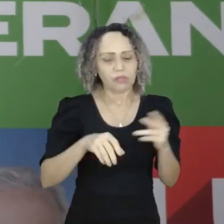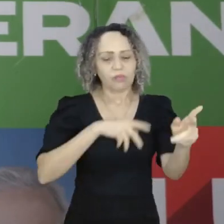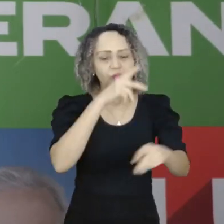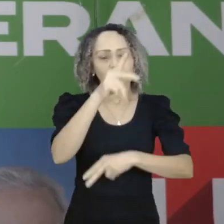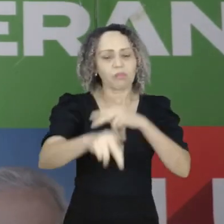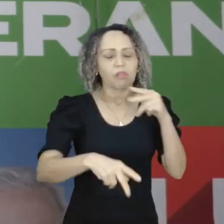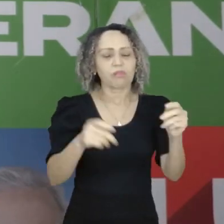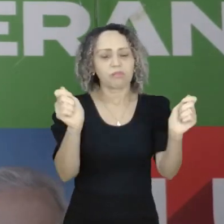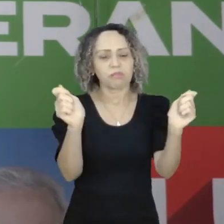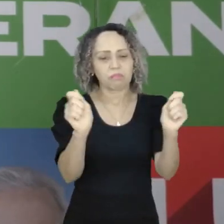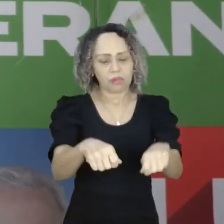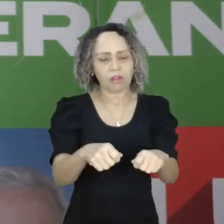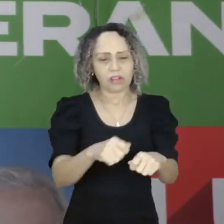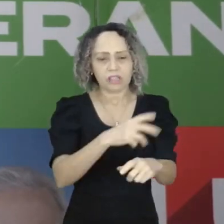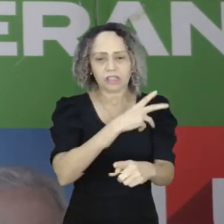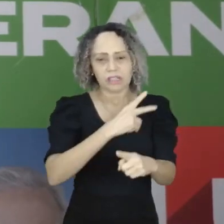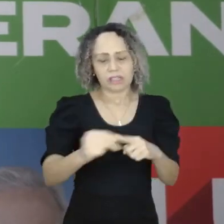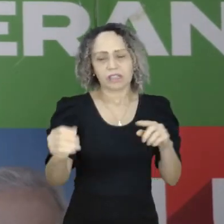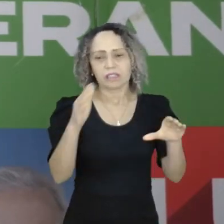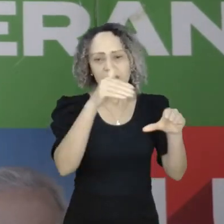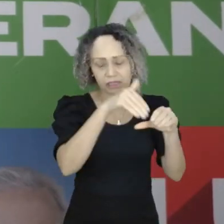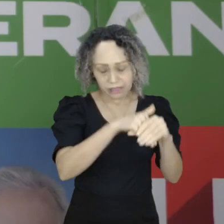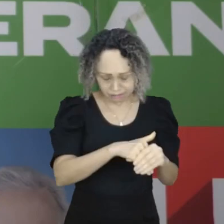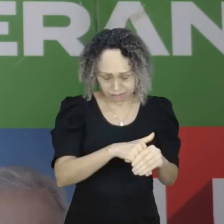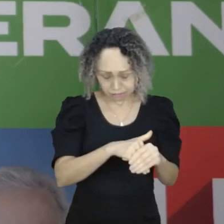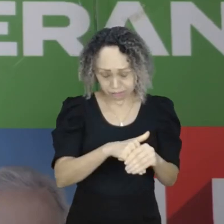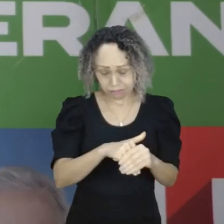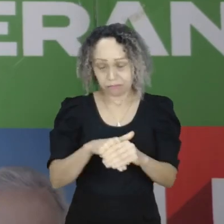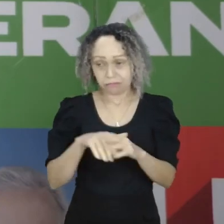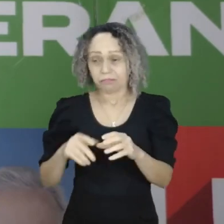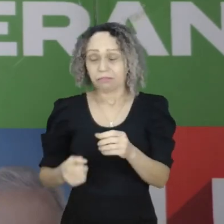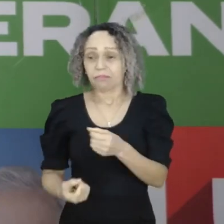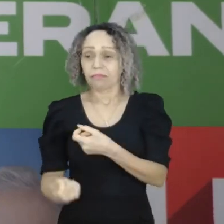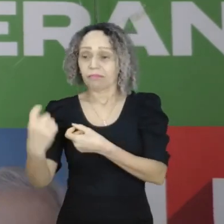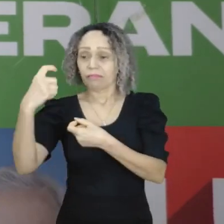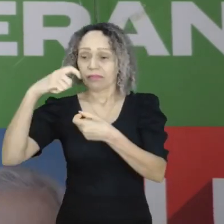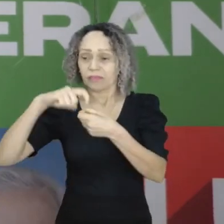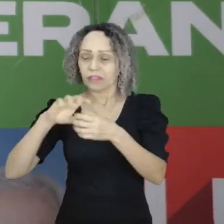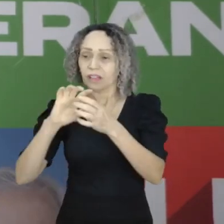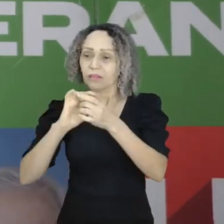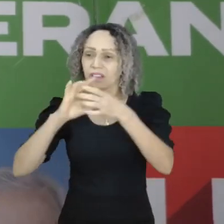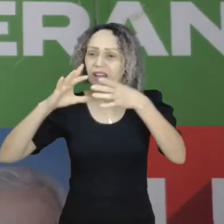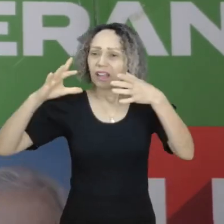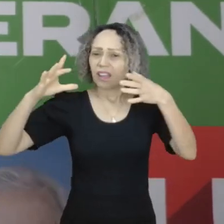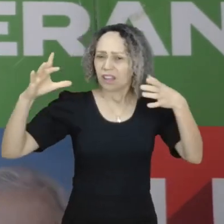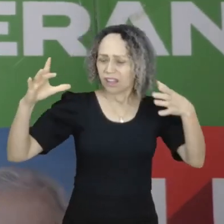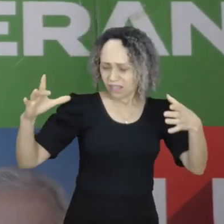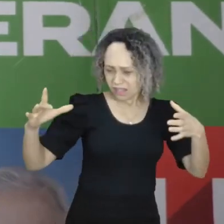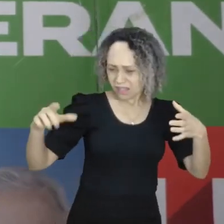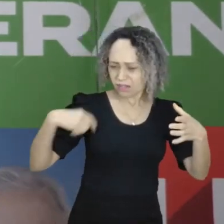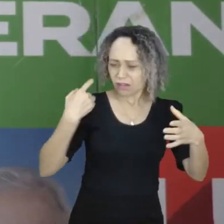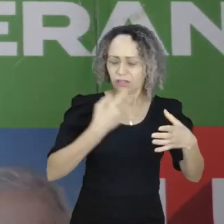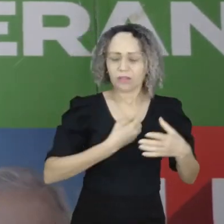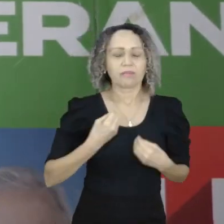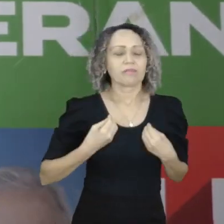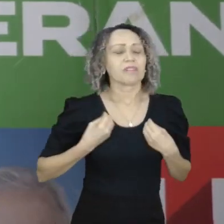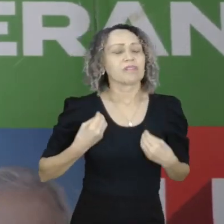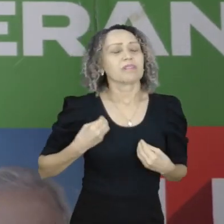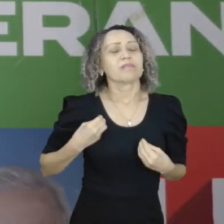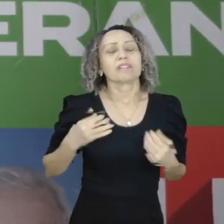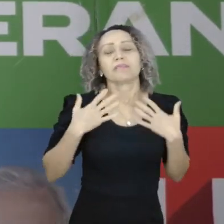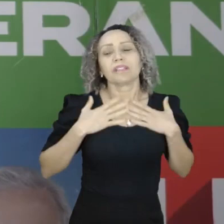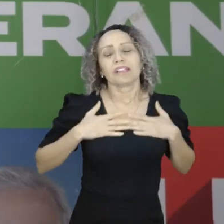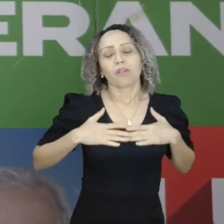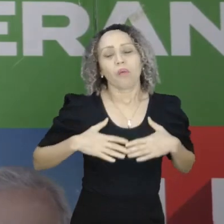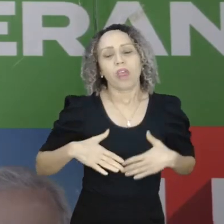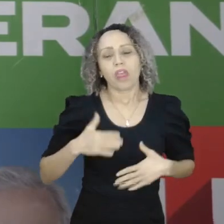se a democracia for restabelecida, a gente vai viver muito mais tranquilo, muito melhor. A gente vai